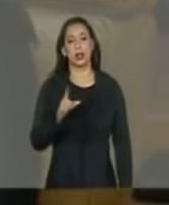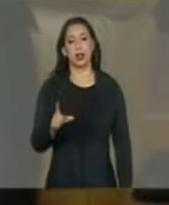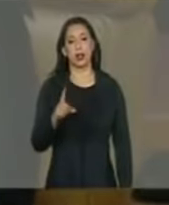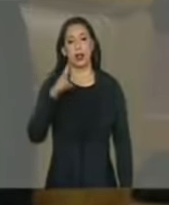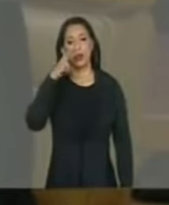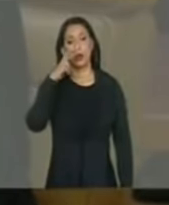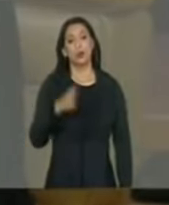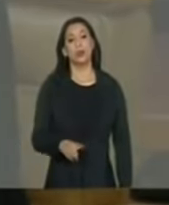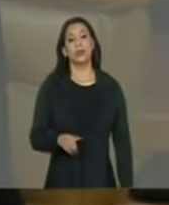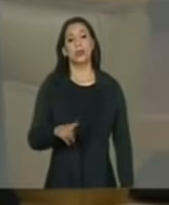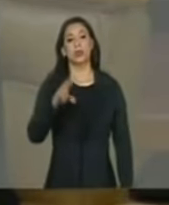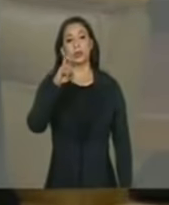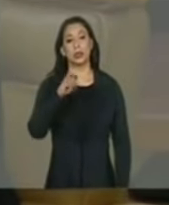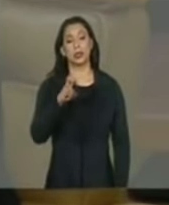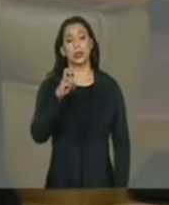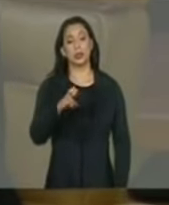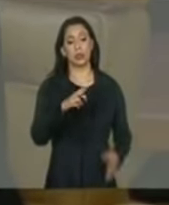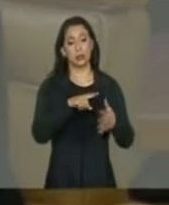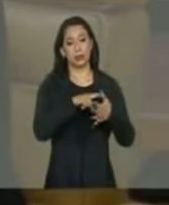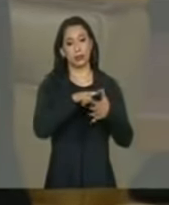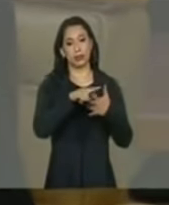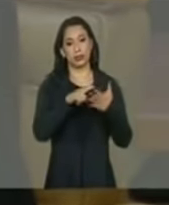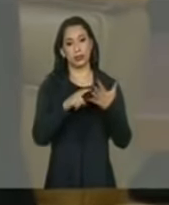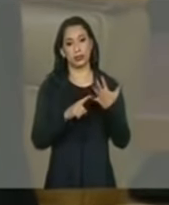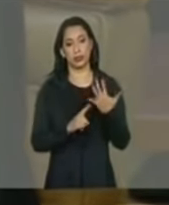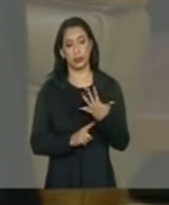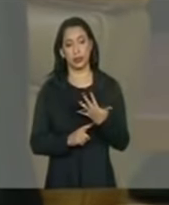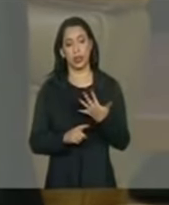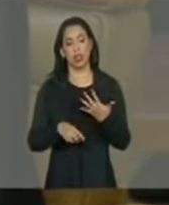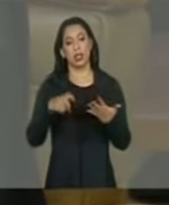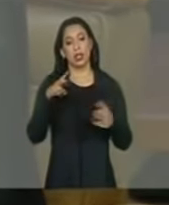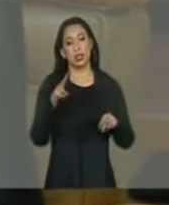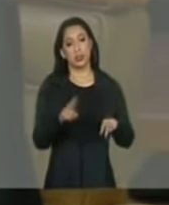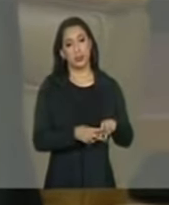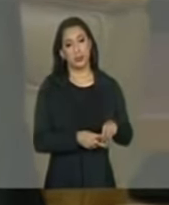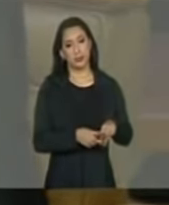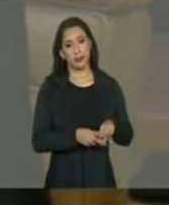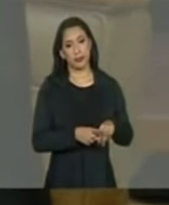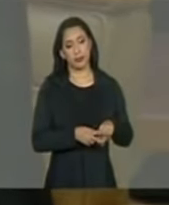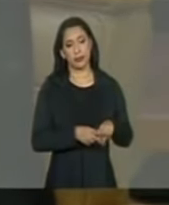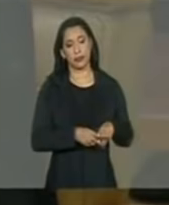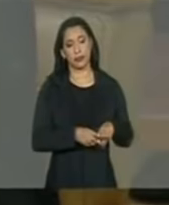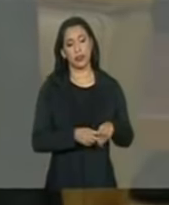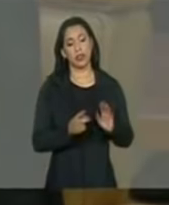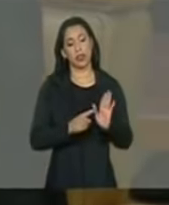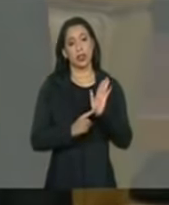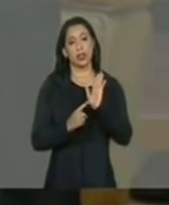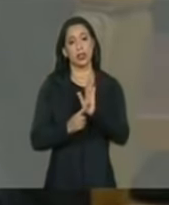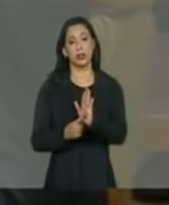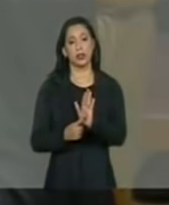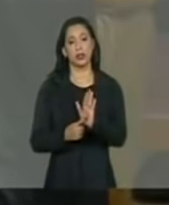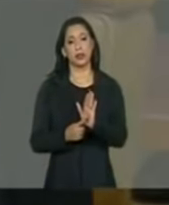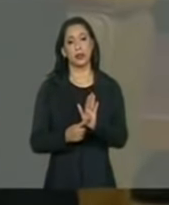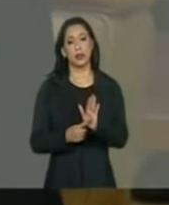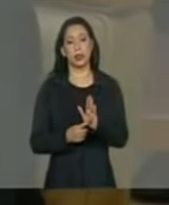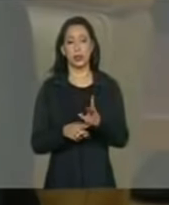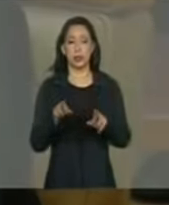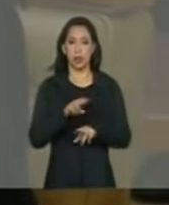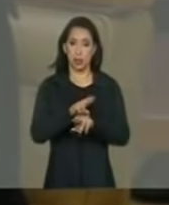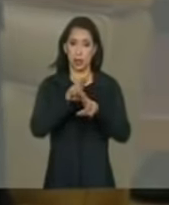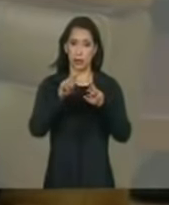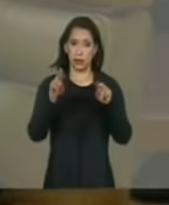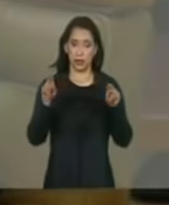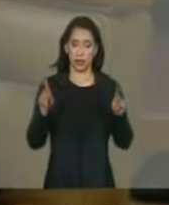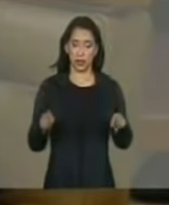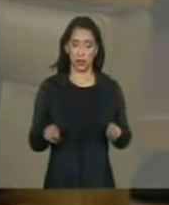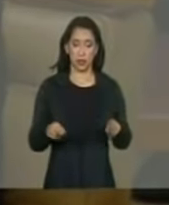são cinco modalidades que é instrumentalizam esses diversos meios de tutela